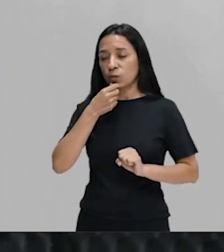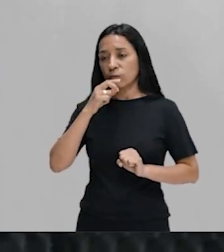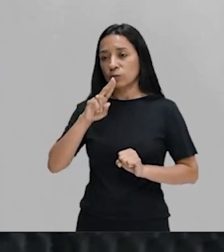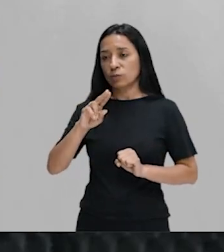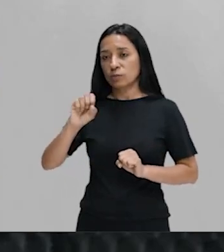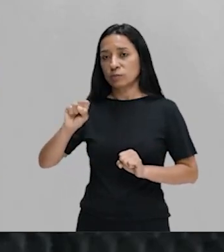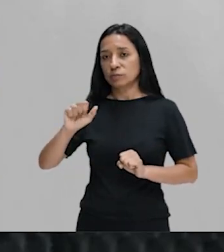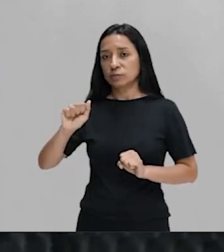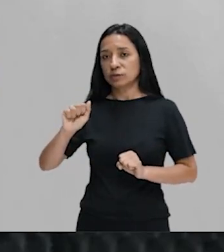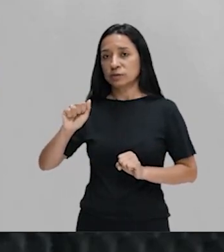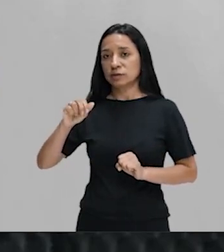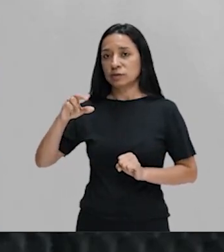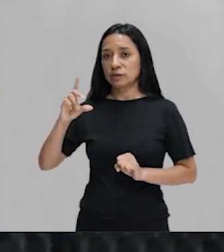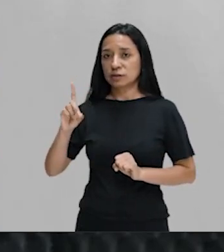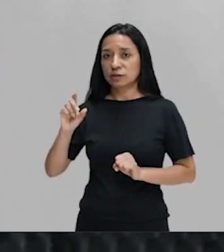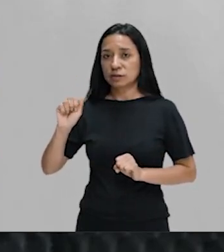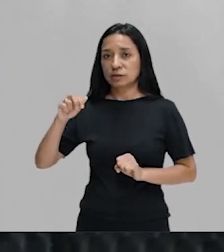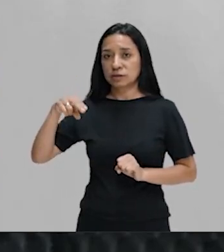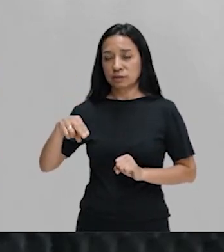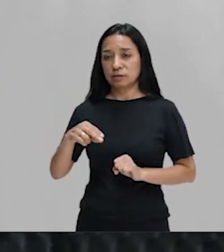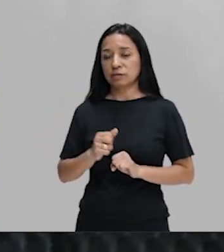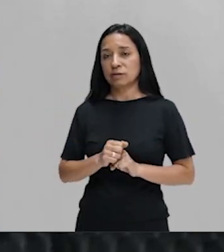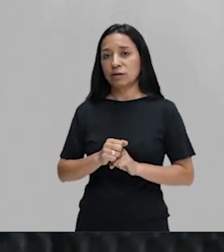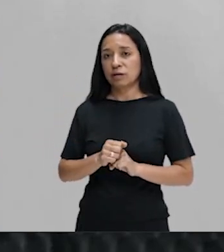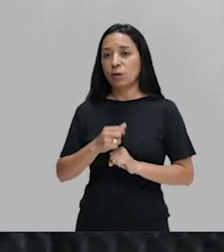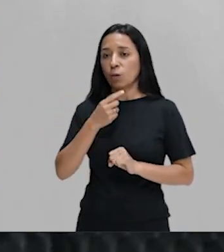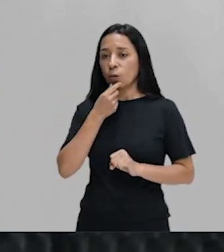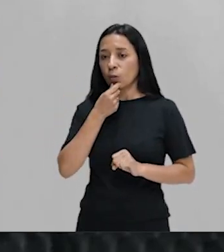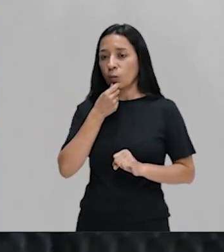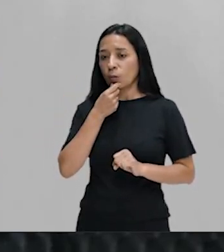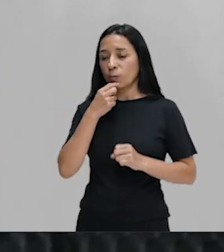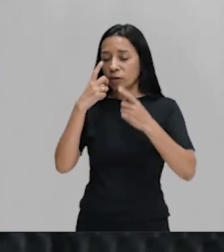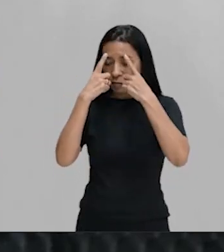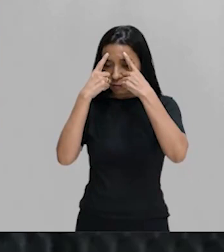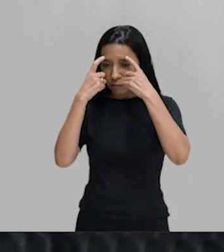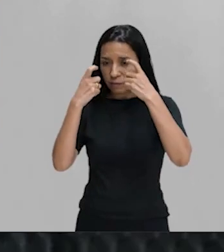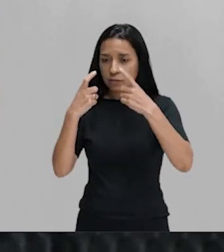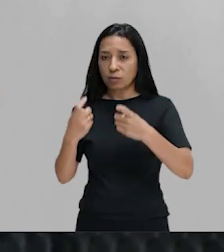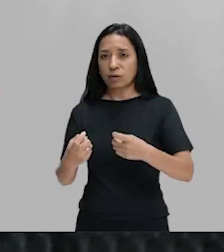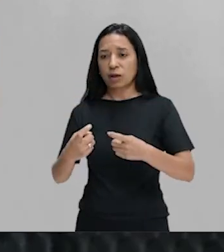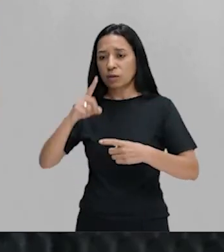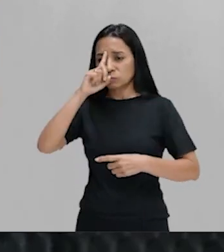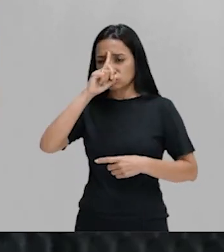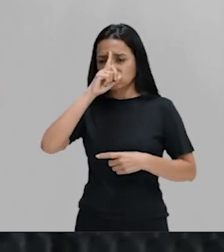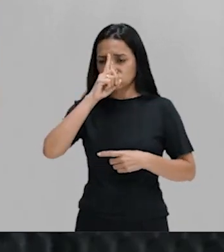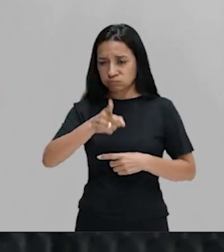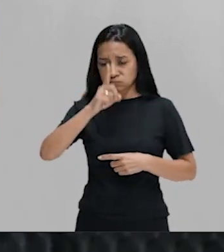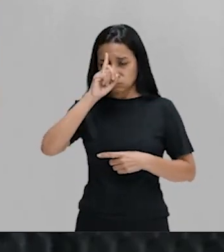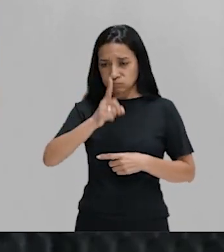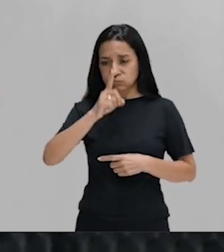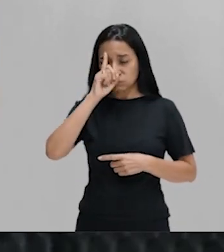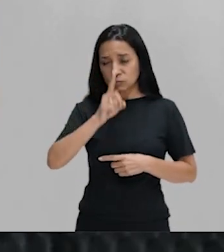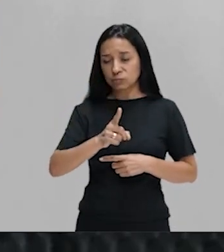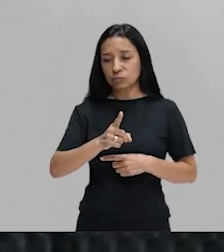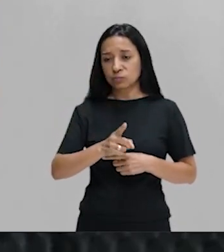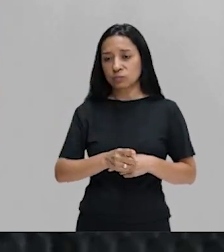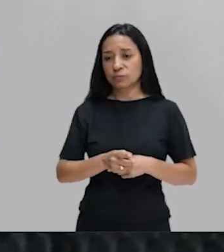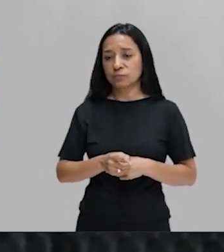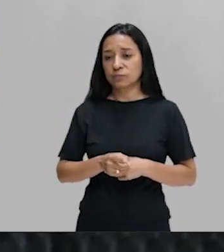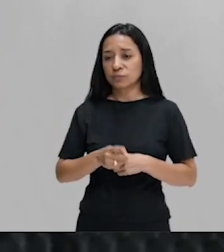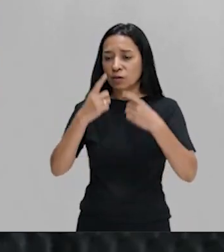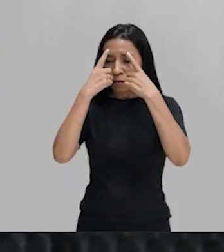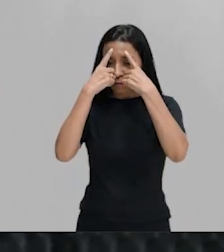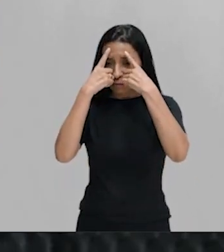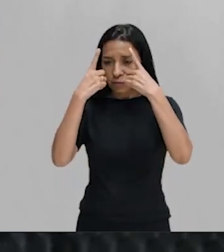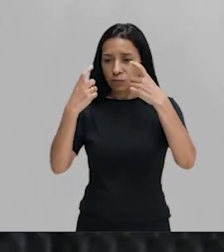ditador, que apoia grupos fundamentalistas, terroristas. Vamos, evidentemente,